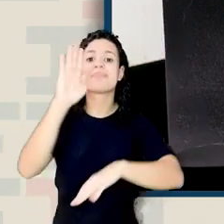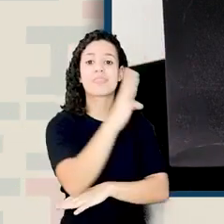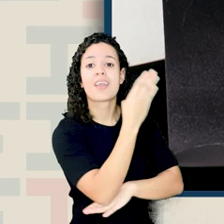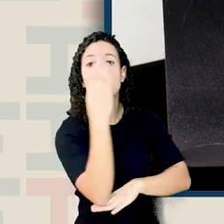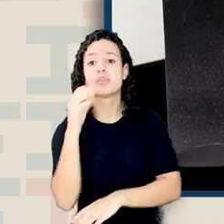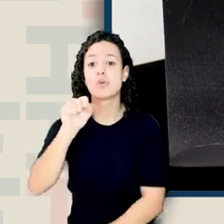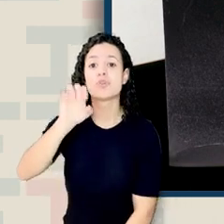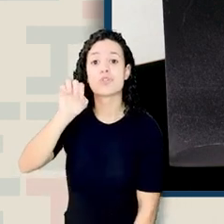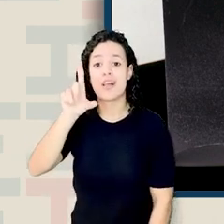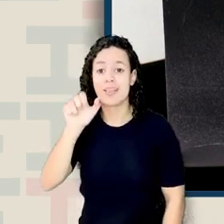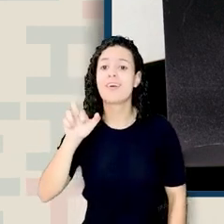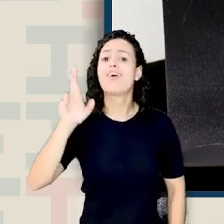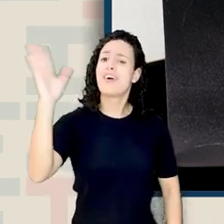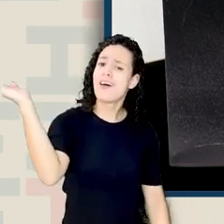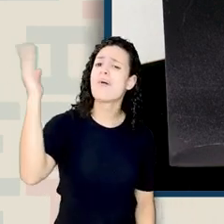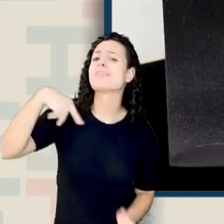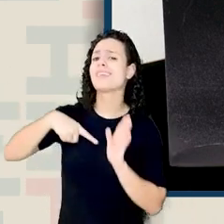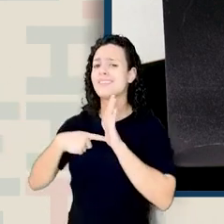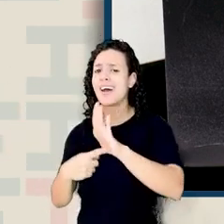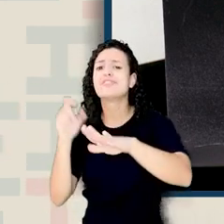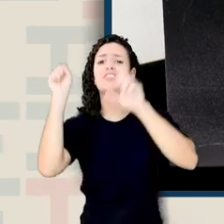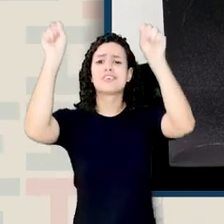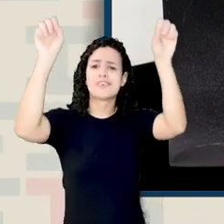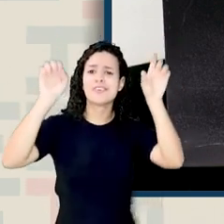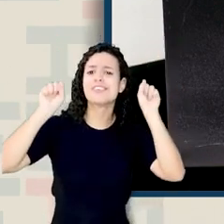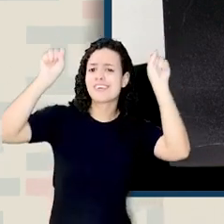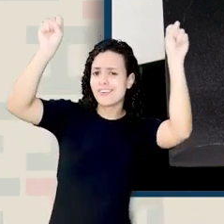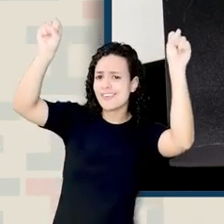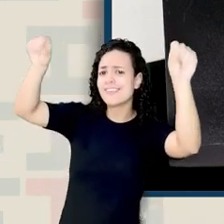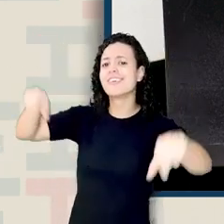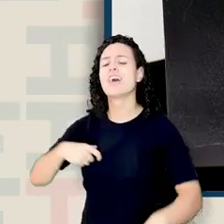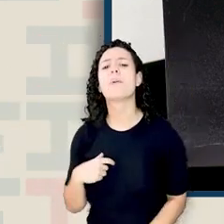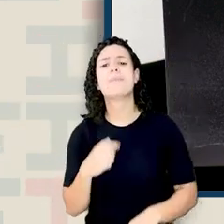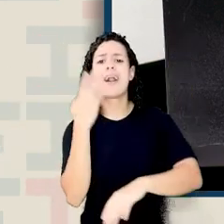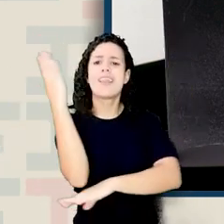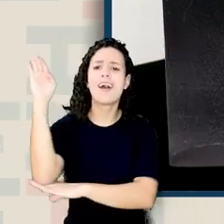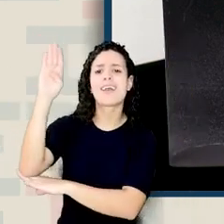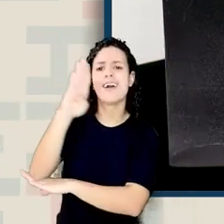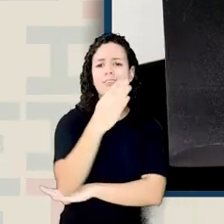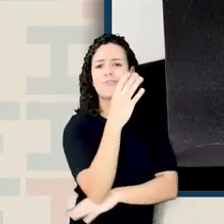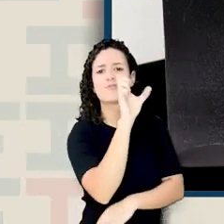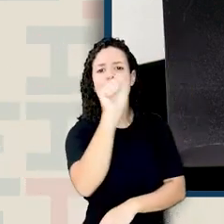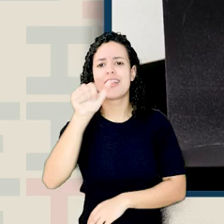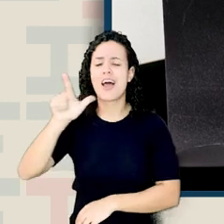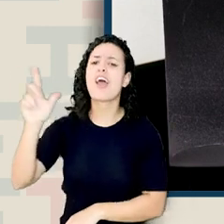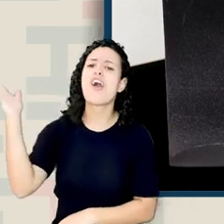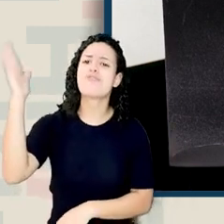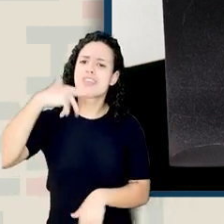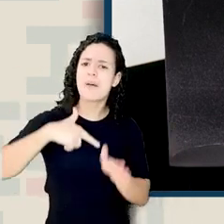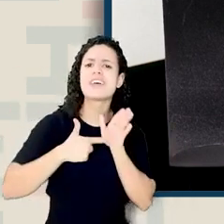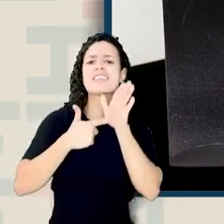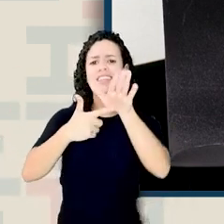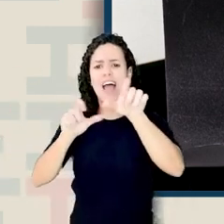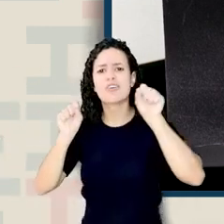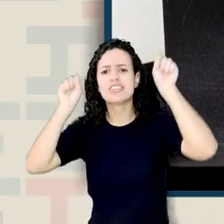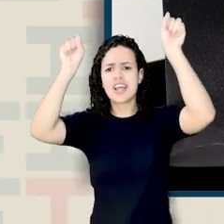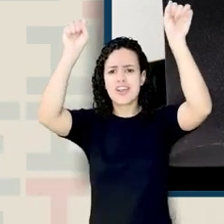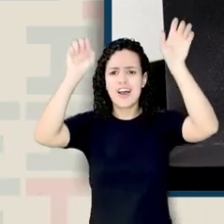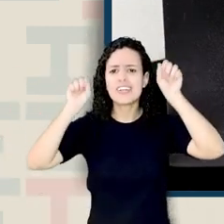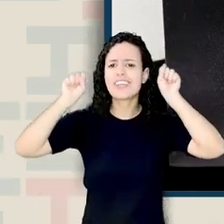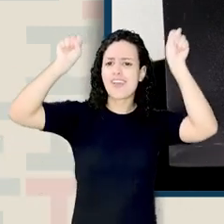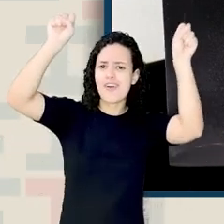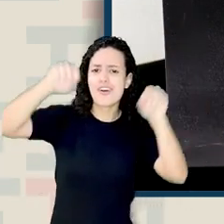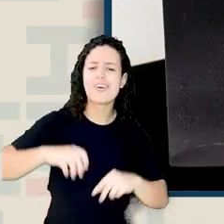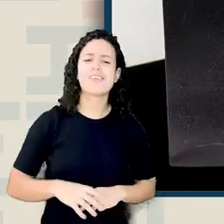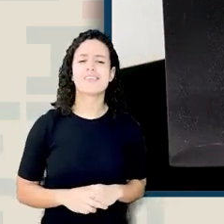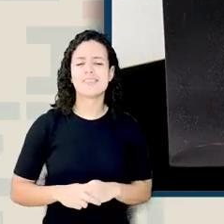Xangô. Maracatu solá, eu vim me apresentar o Xangô, Xangô. Maracatu solá, eu vim me apresentar o